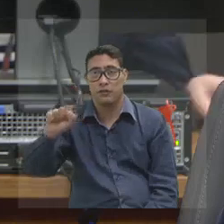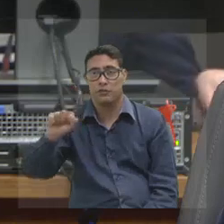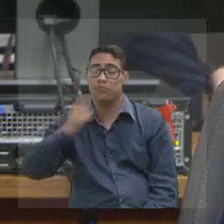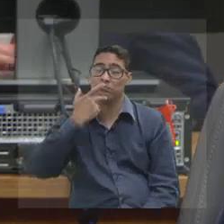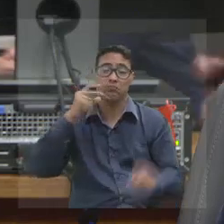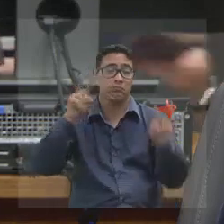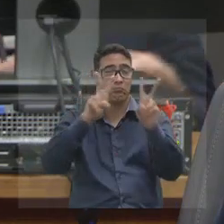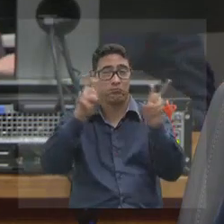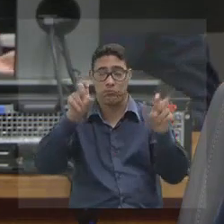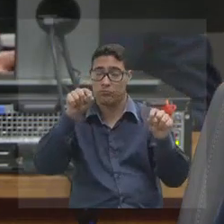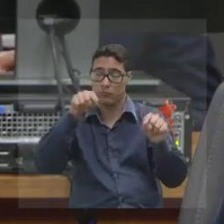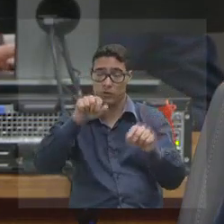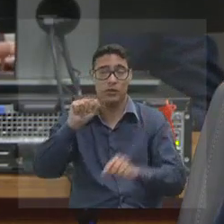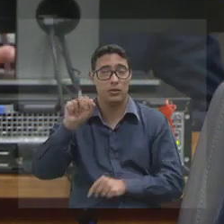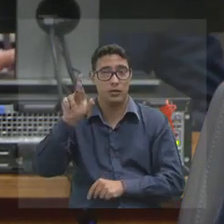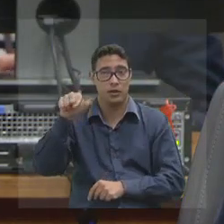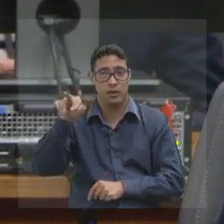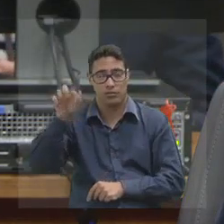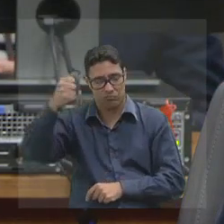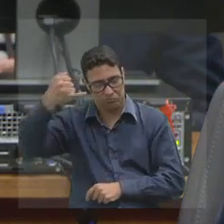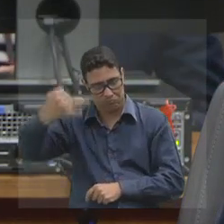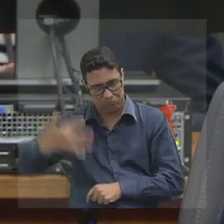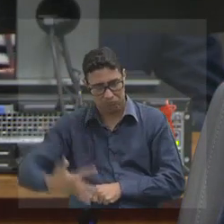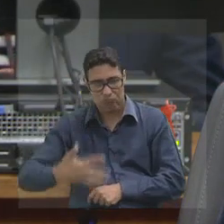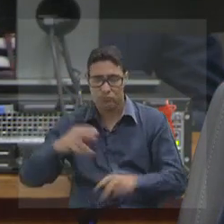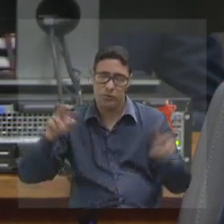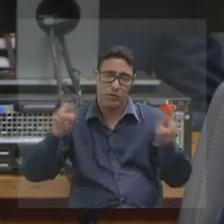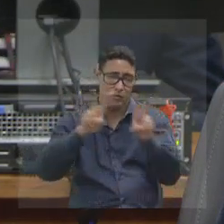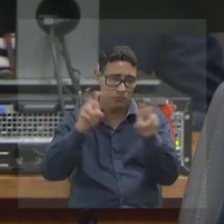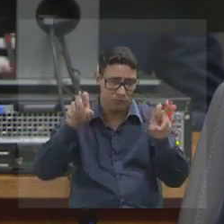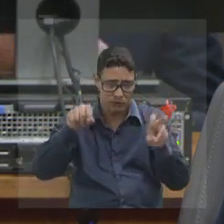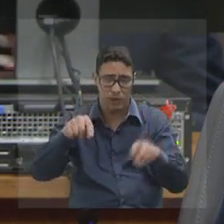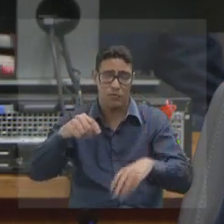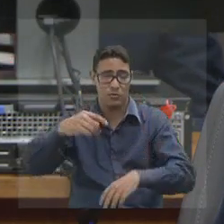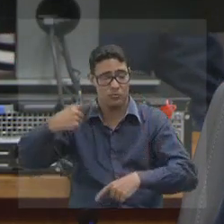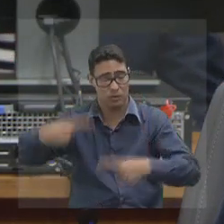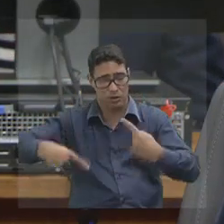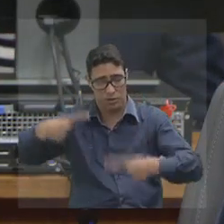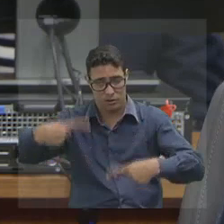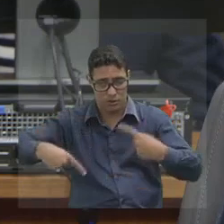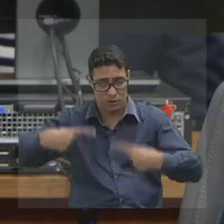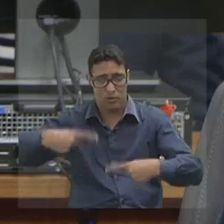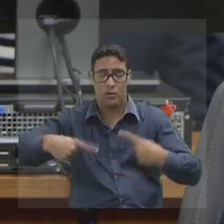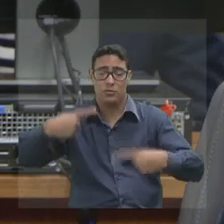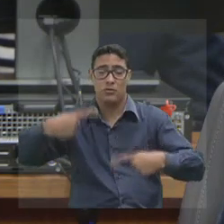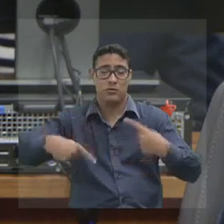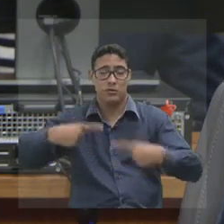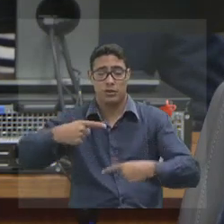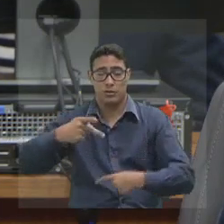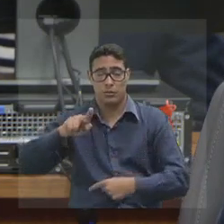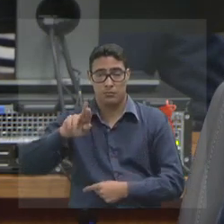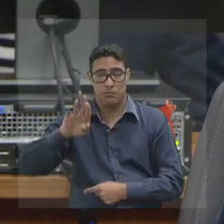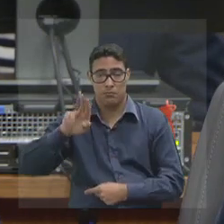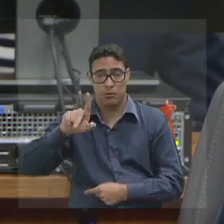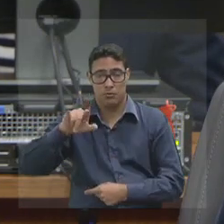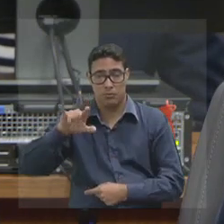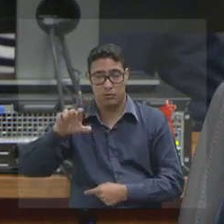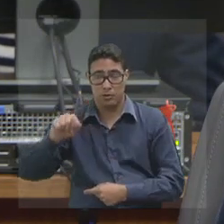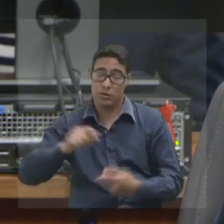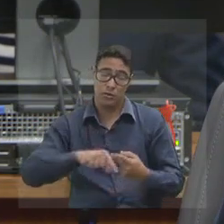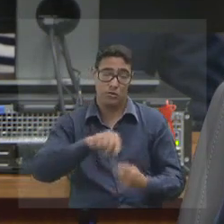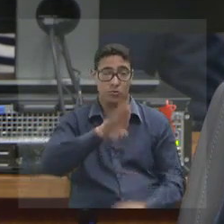o Arantes tratou aqui foi um tema de uma audiência pública da nossa comissão que são os